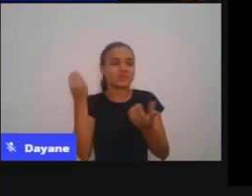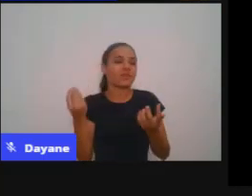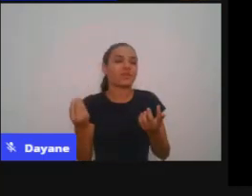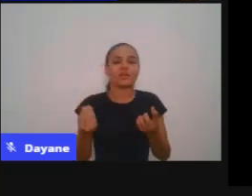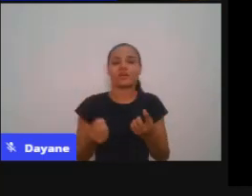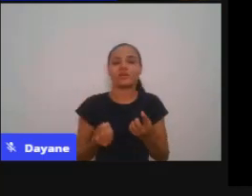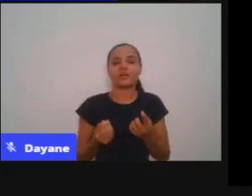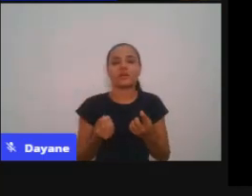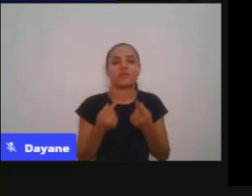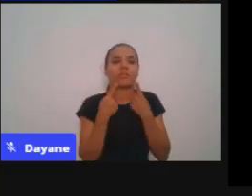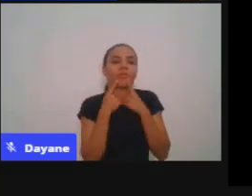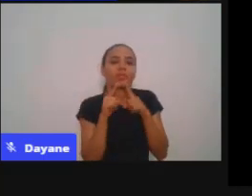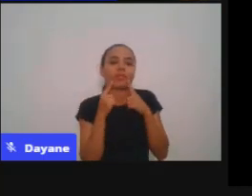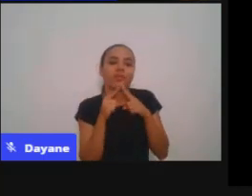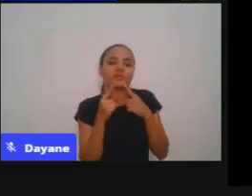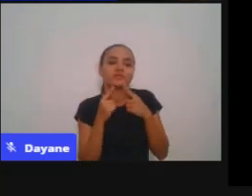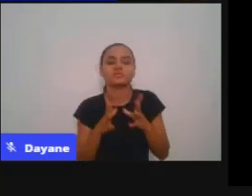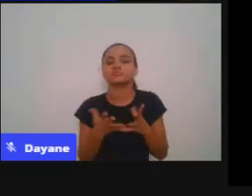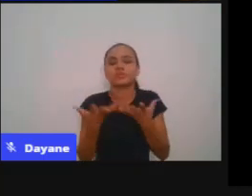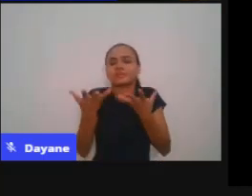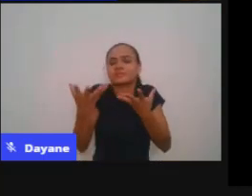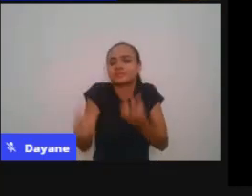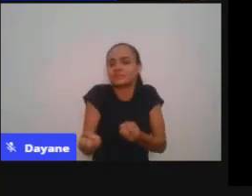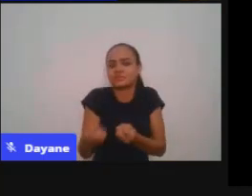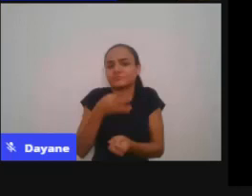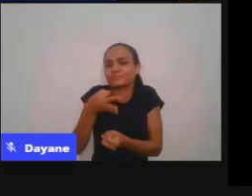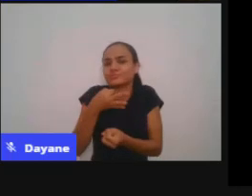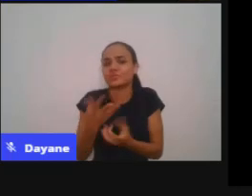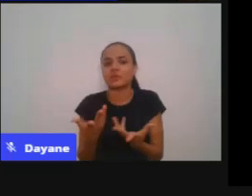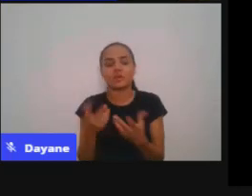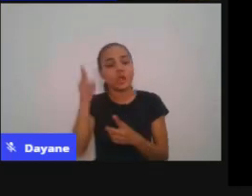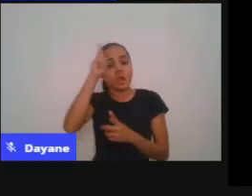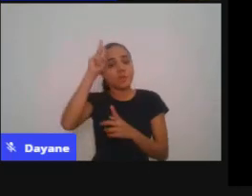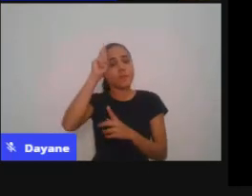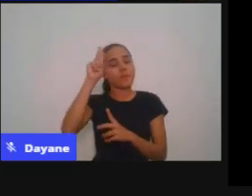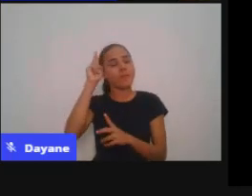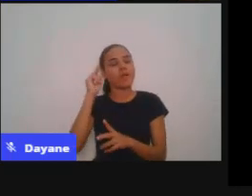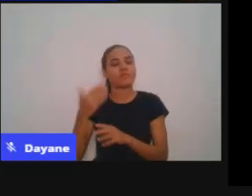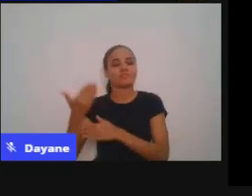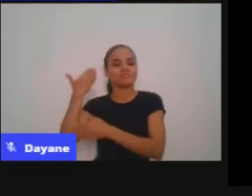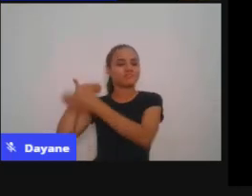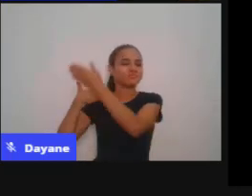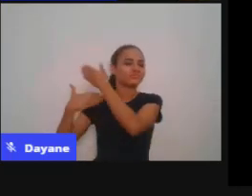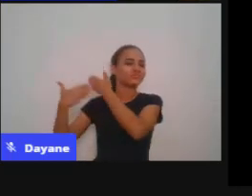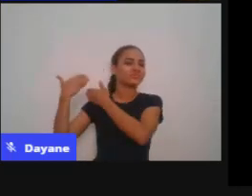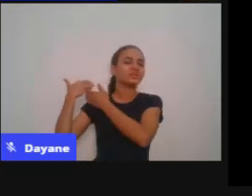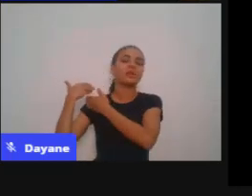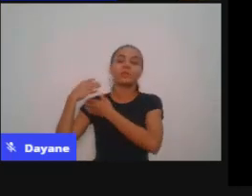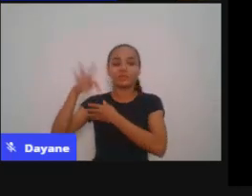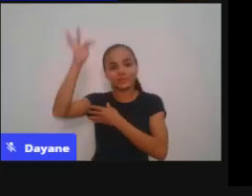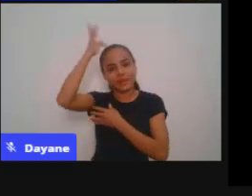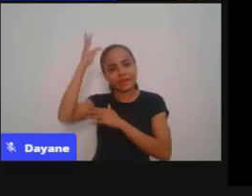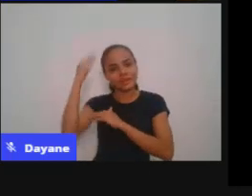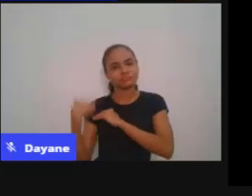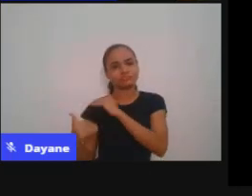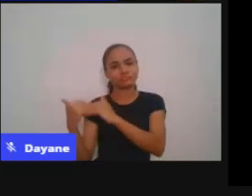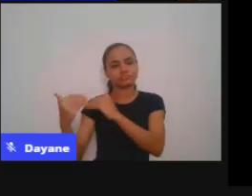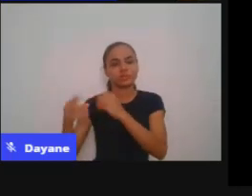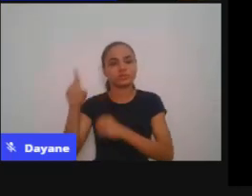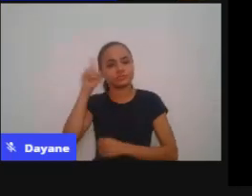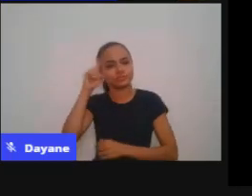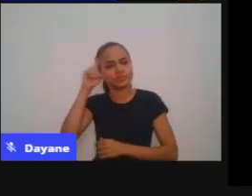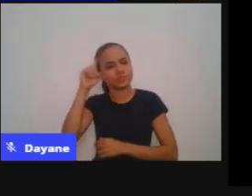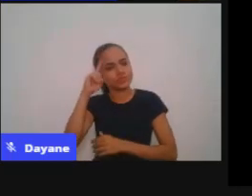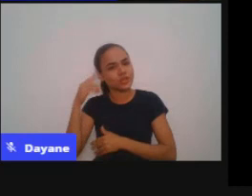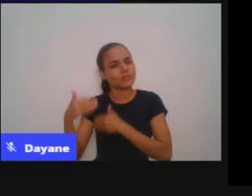vista, lembrar e rir juntos do passado, um talento a ser aprimorado diariamente. A arte de